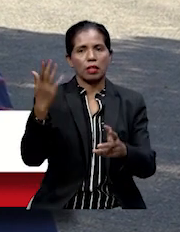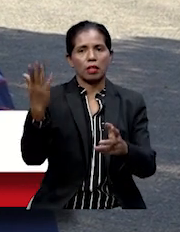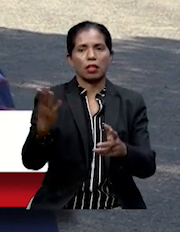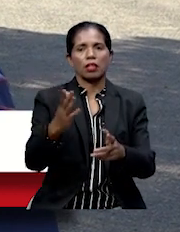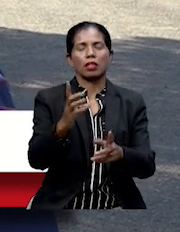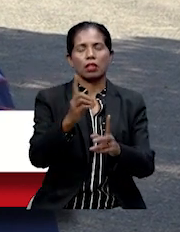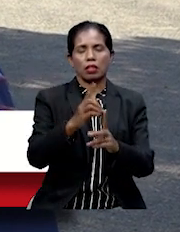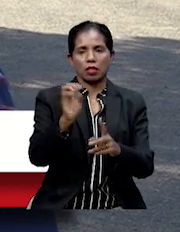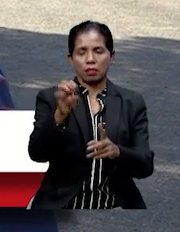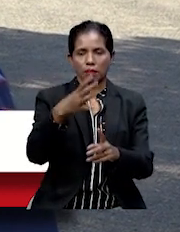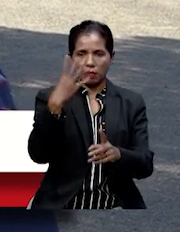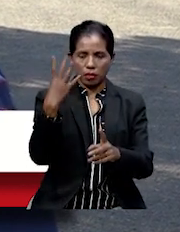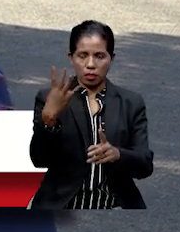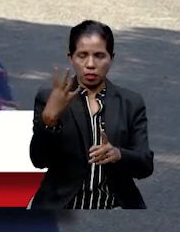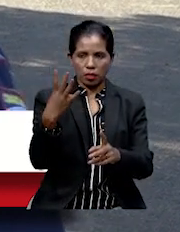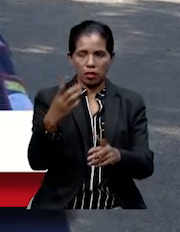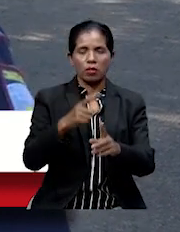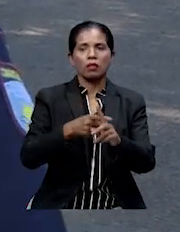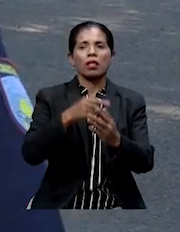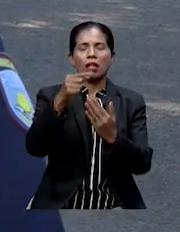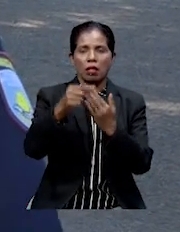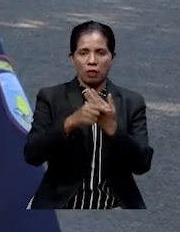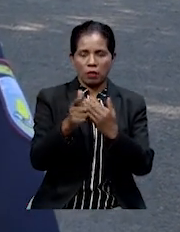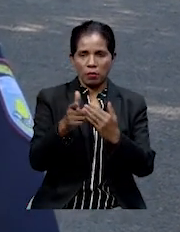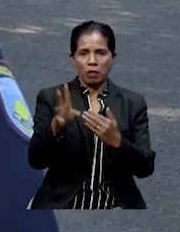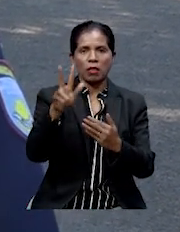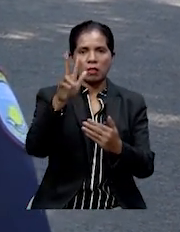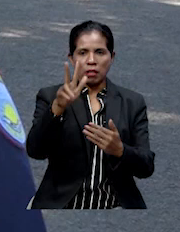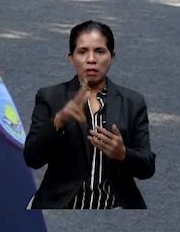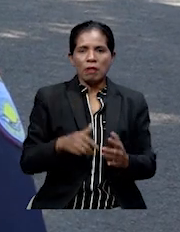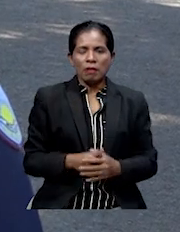dia 14 de agosto de 2023, mais ou menos ia